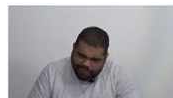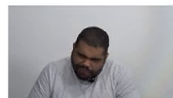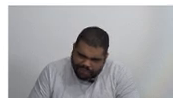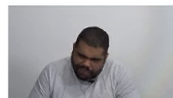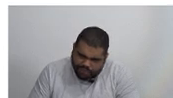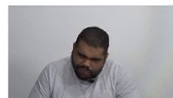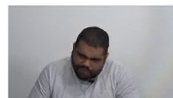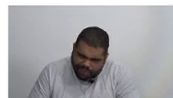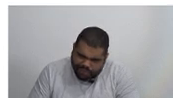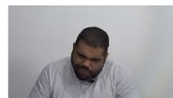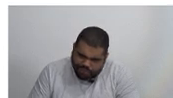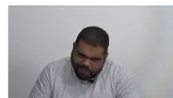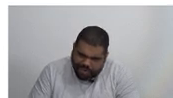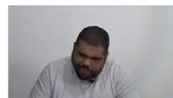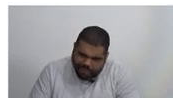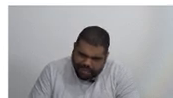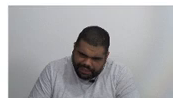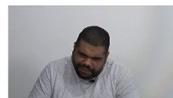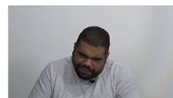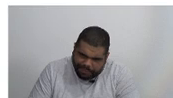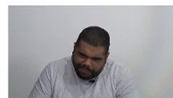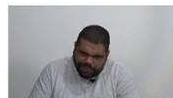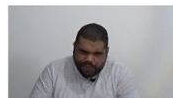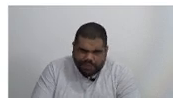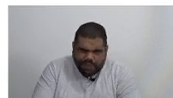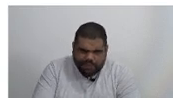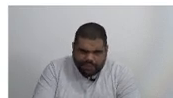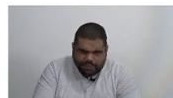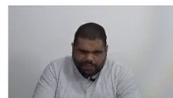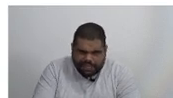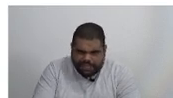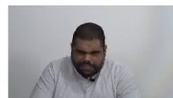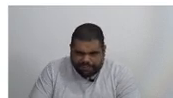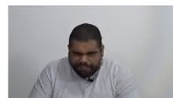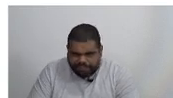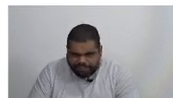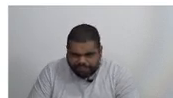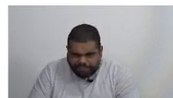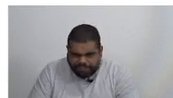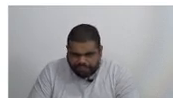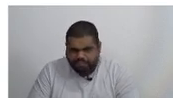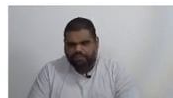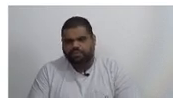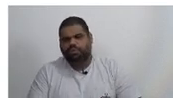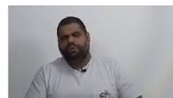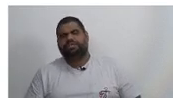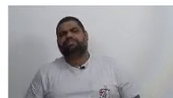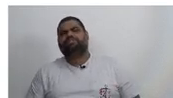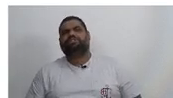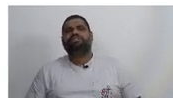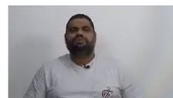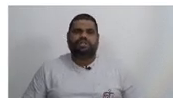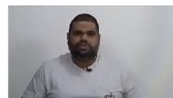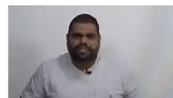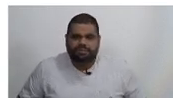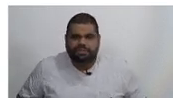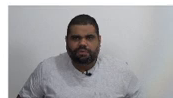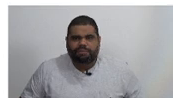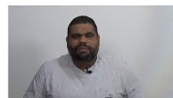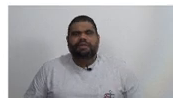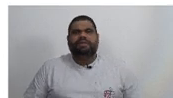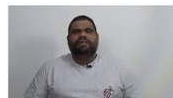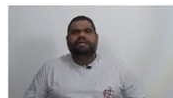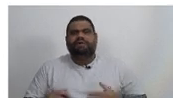Essa é uma função do segundo grau, correto? Então, tem ali o eixo x e o eixo